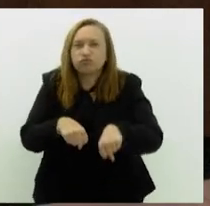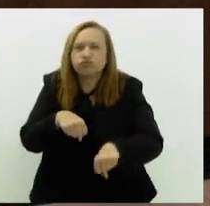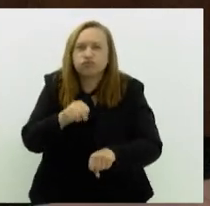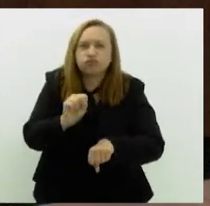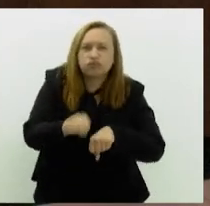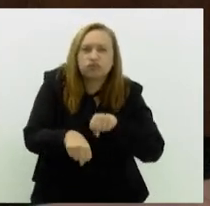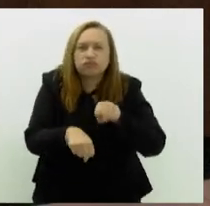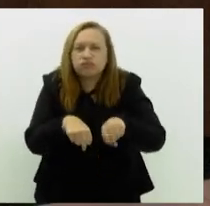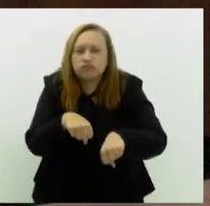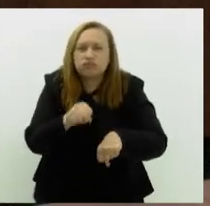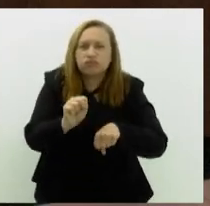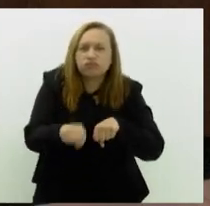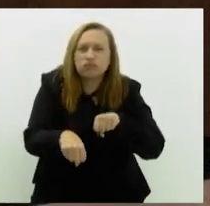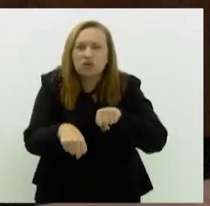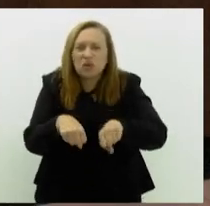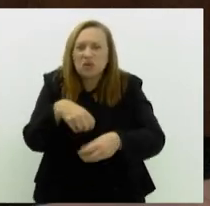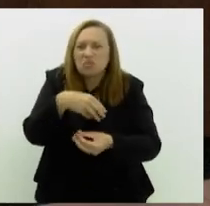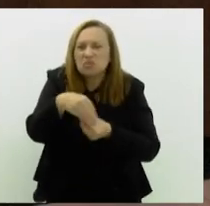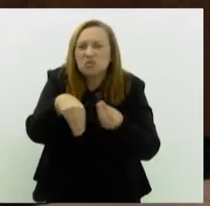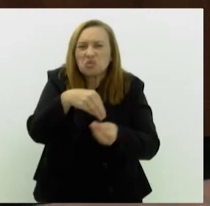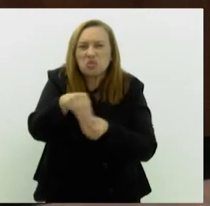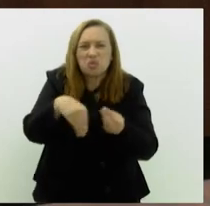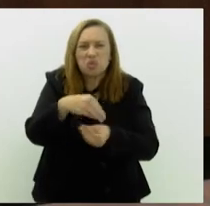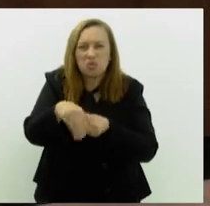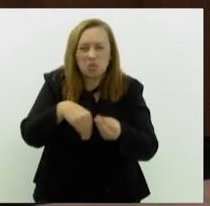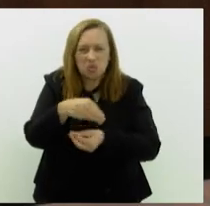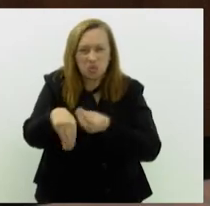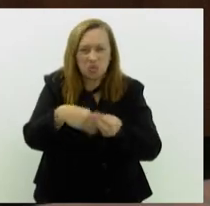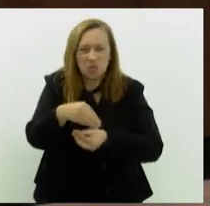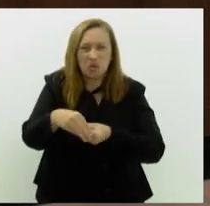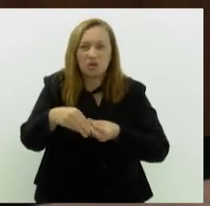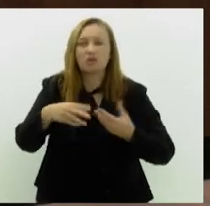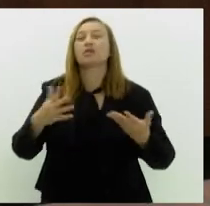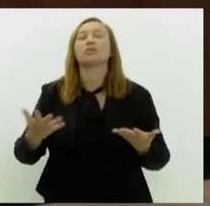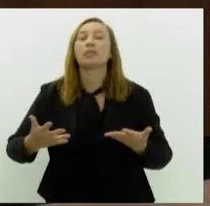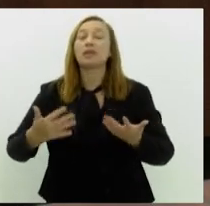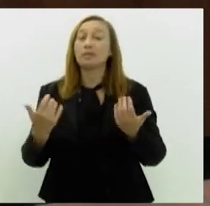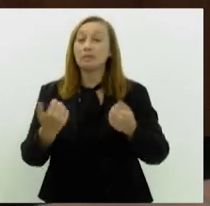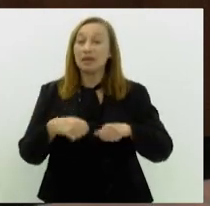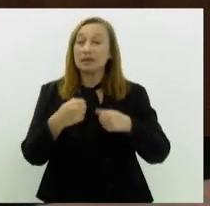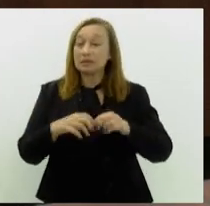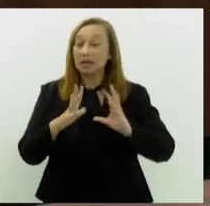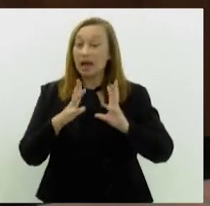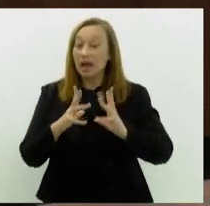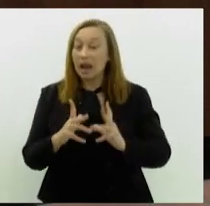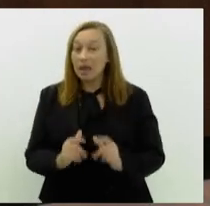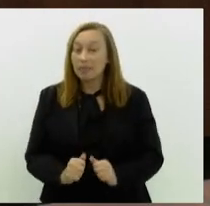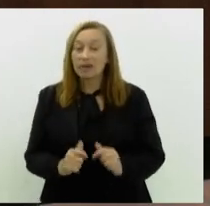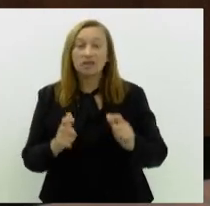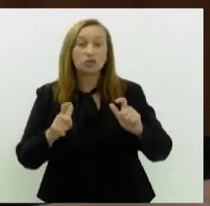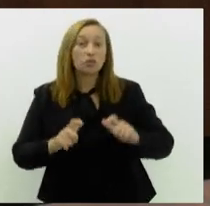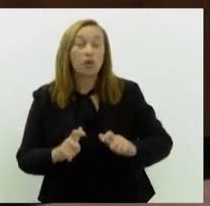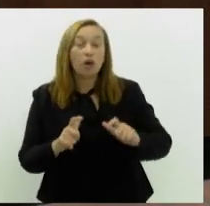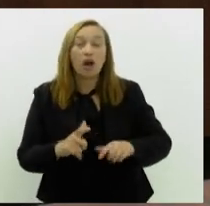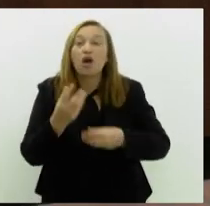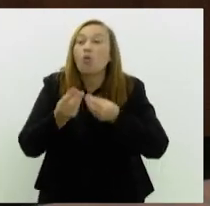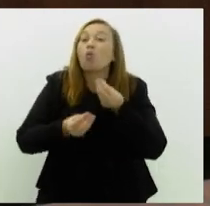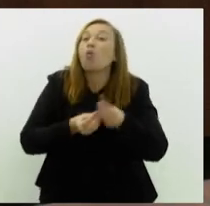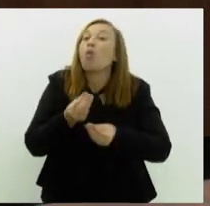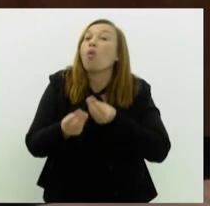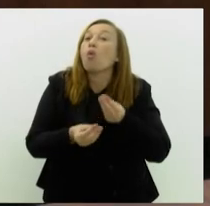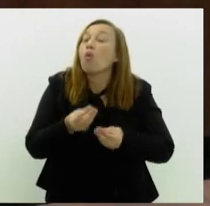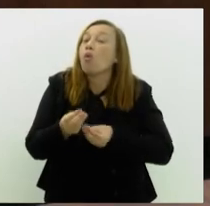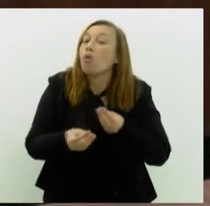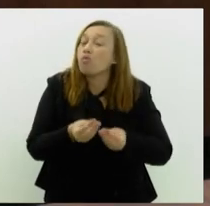culturas ocorrerem aí, a descontaminação, como será feita,